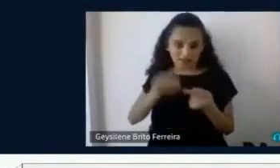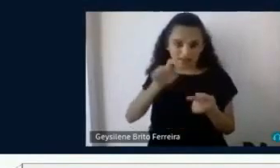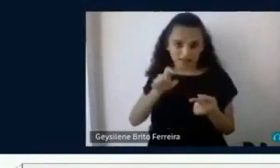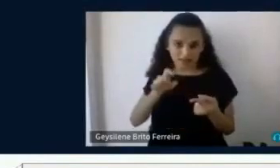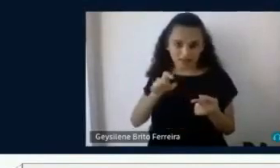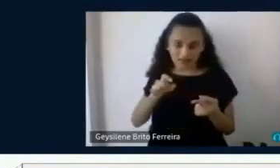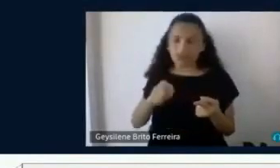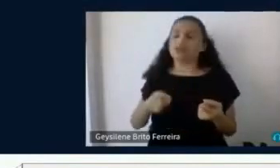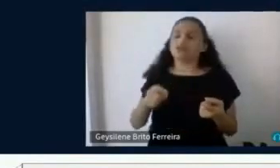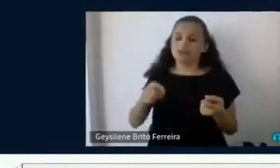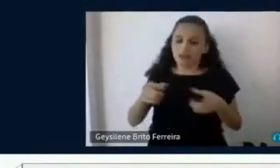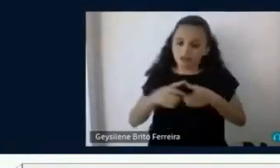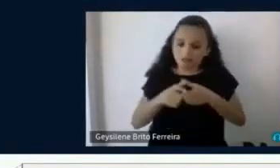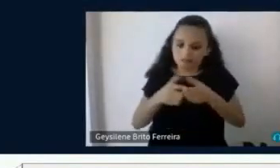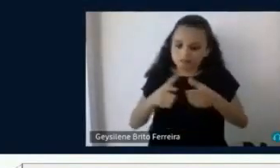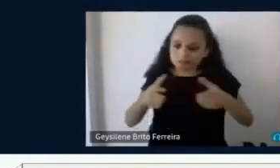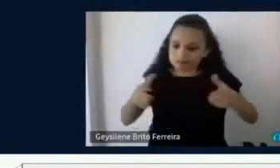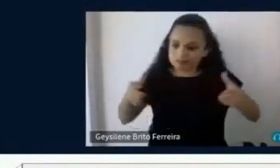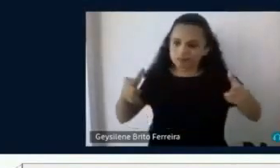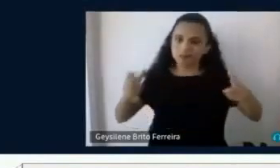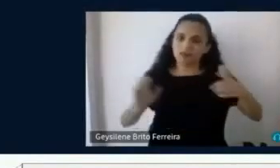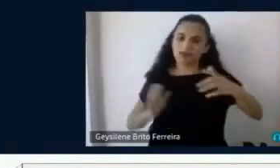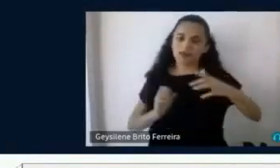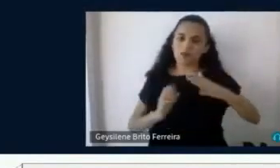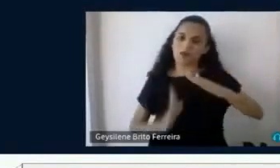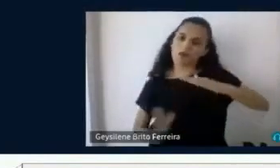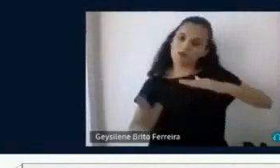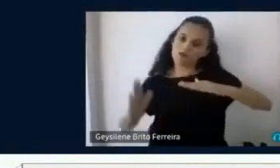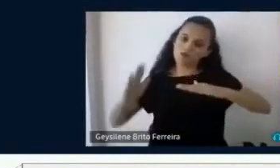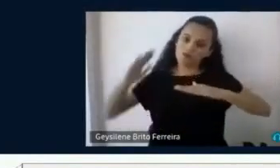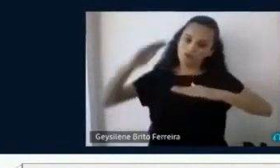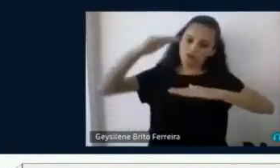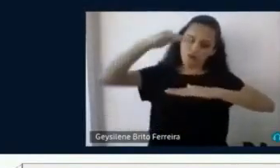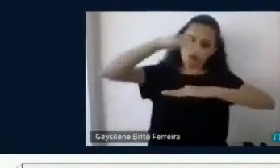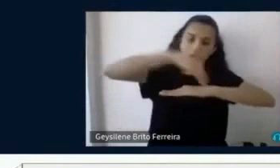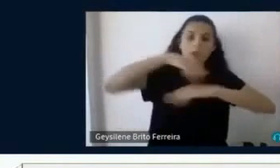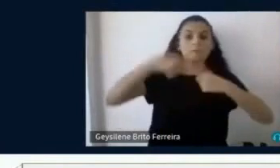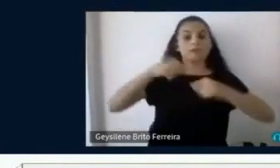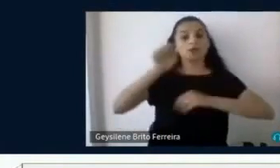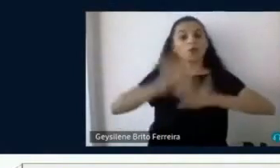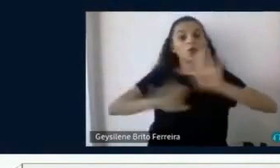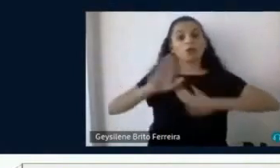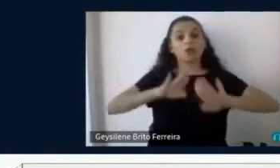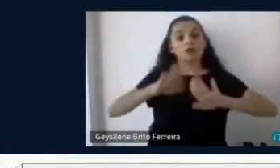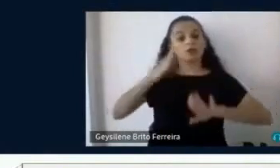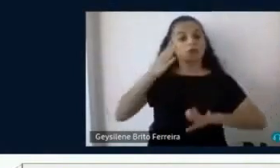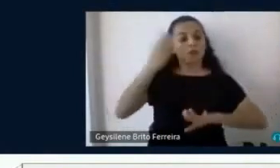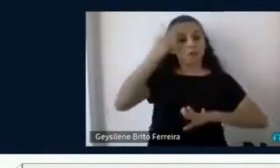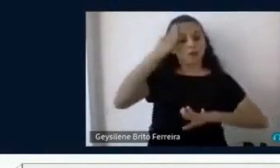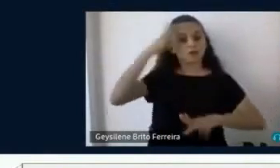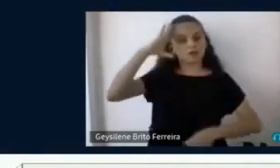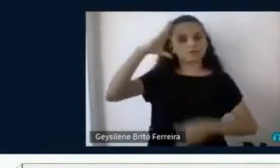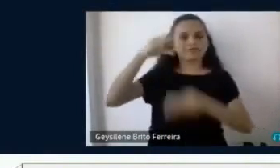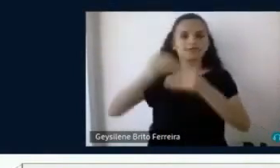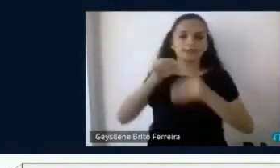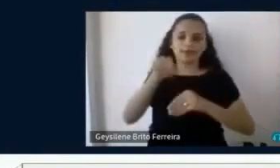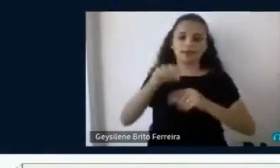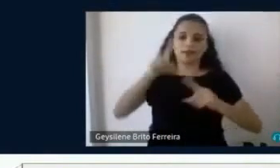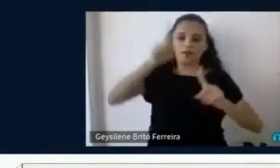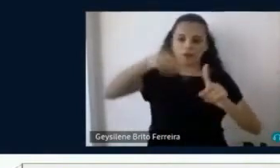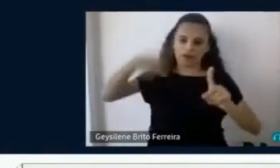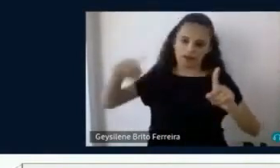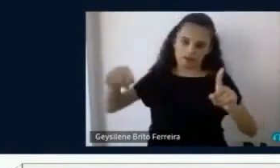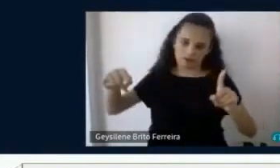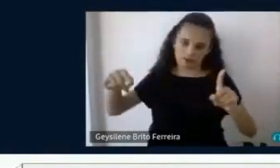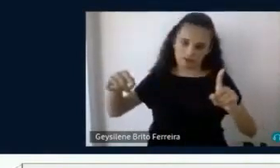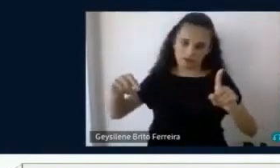estão analisando. Então, tem que tomar muito cuidado nessa interpretação, porque quando uma pessoa faz um teste sorológico lá